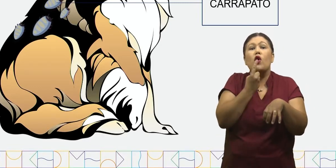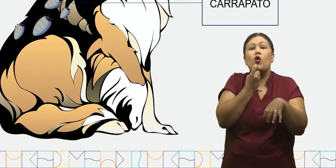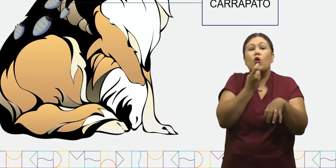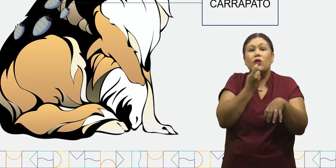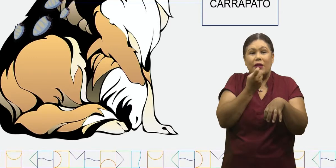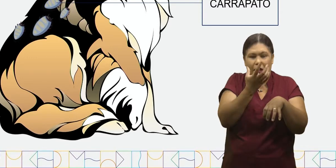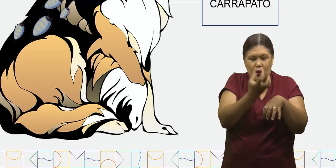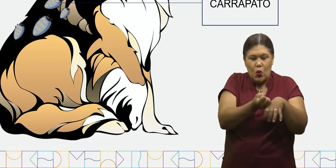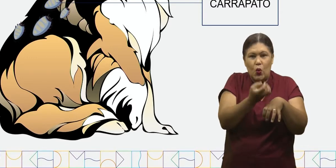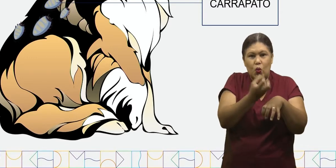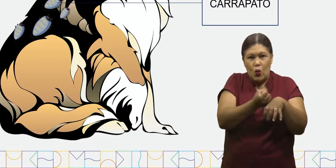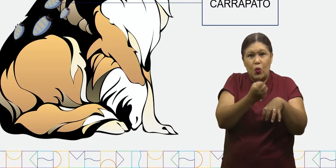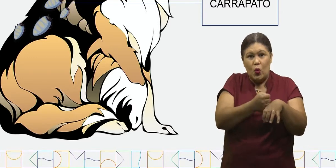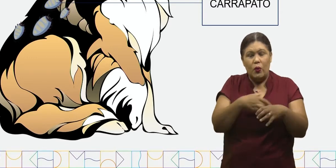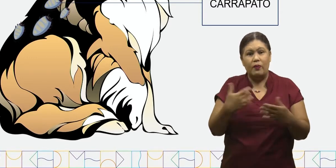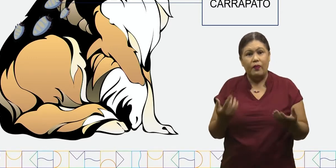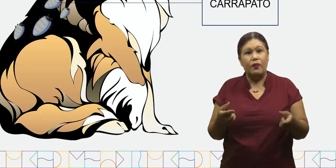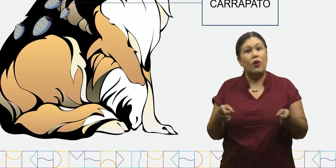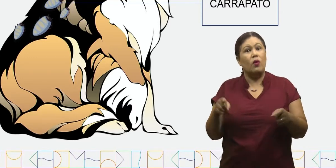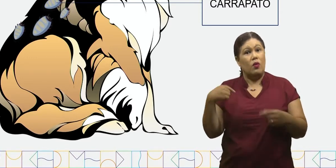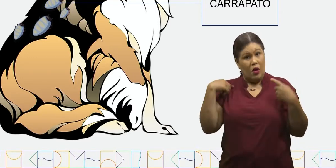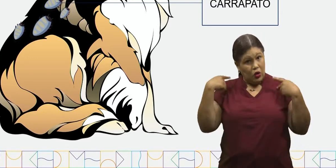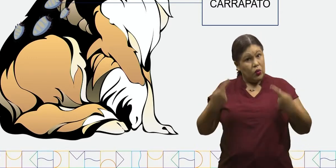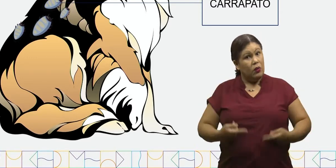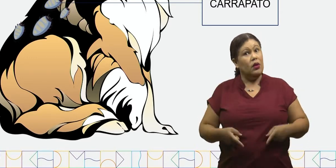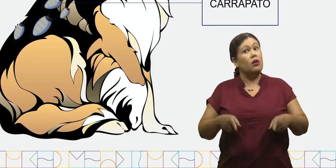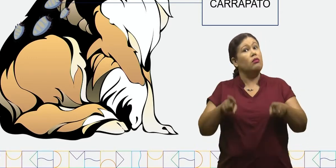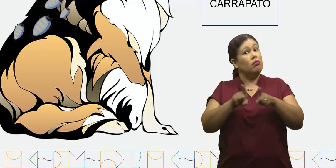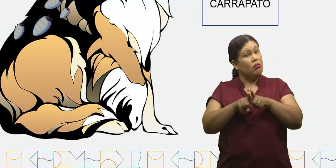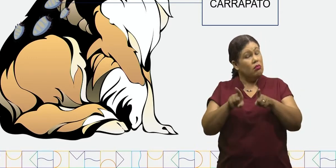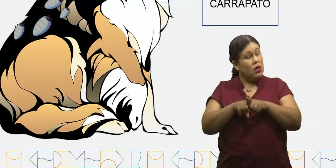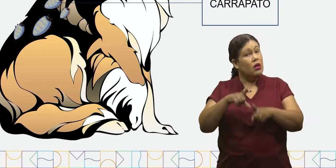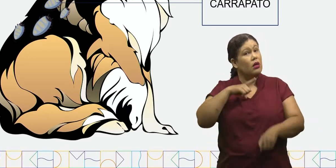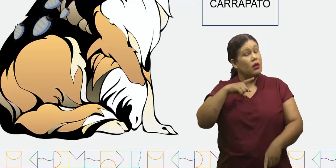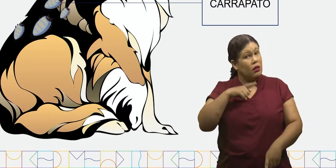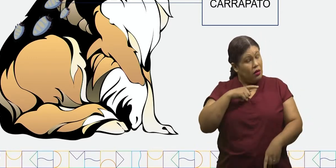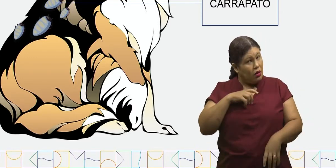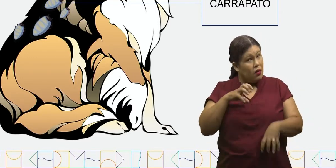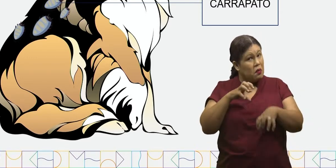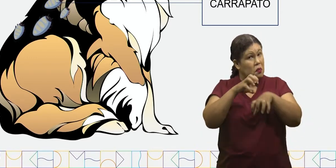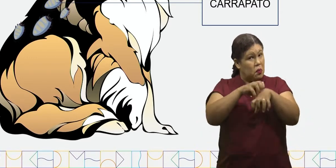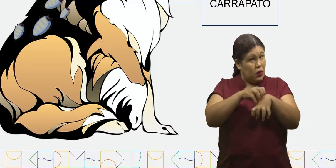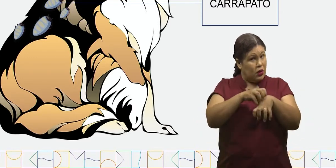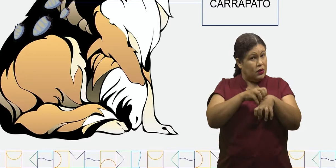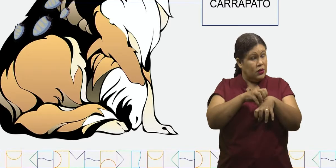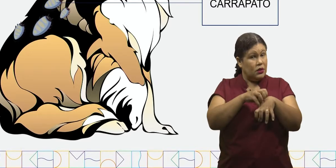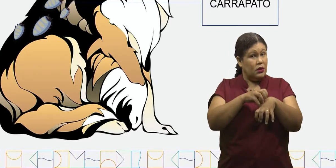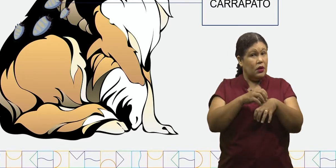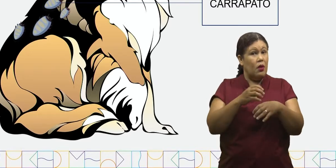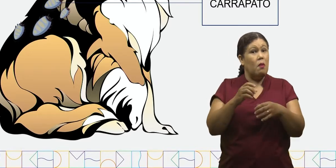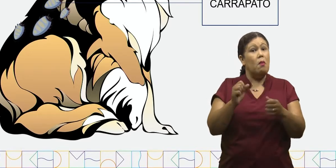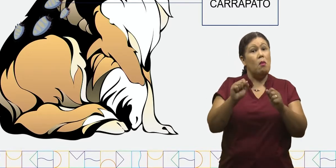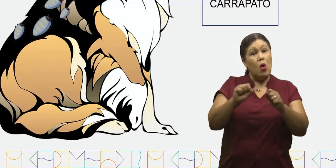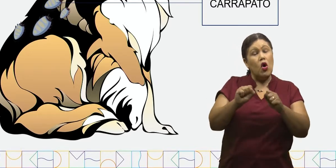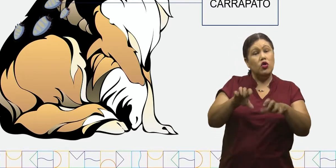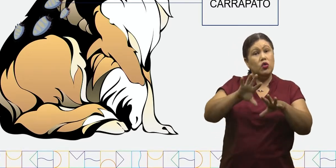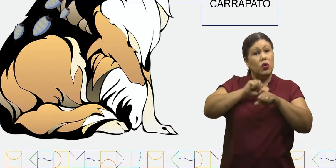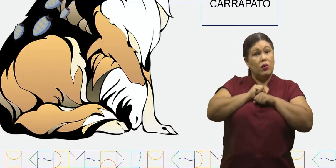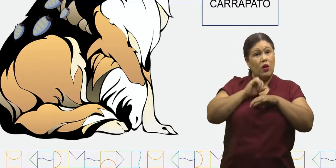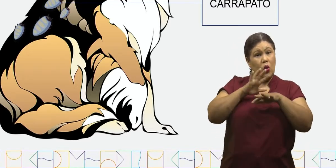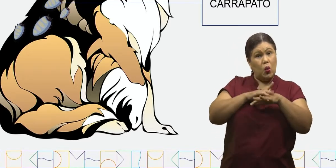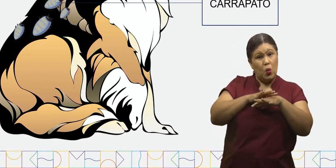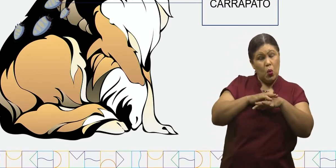do cão. Muitas vezes, os seres humanos podem ser hospedeiros de parasitas, sendo acometidos pelas